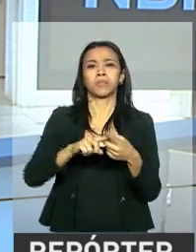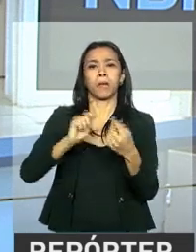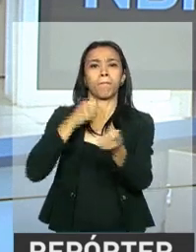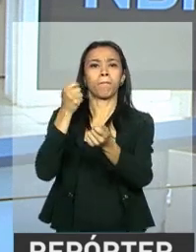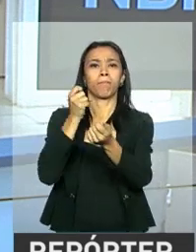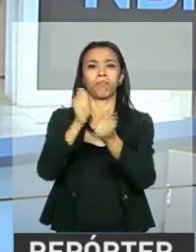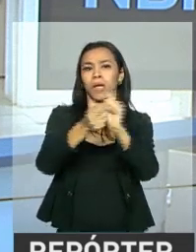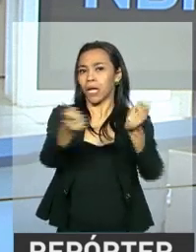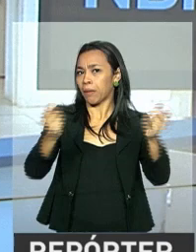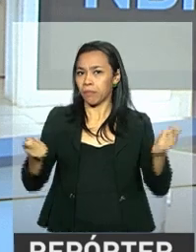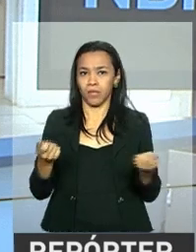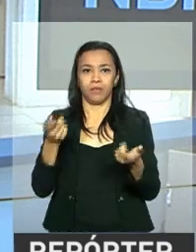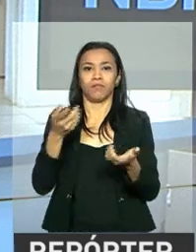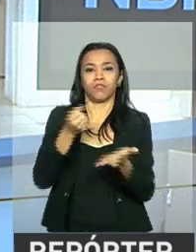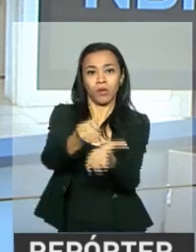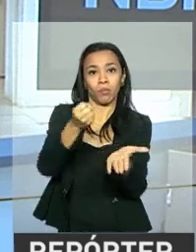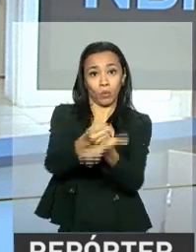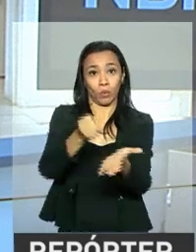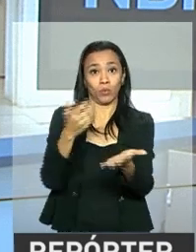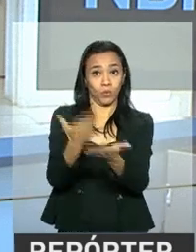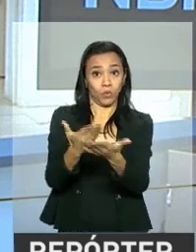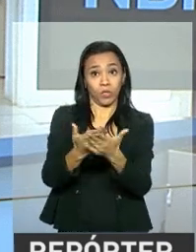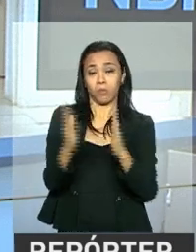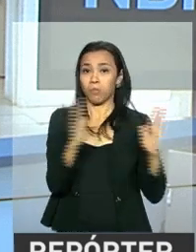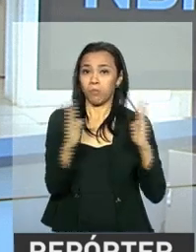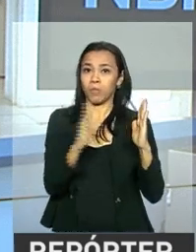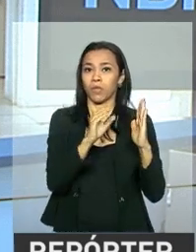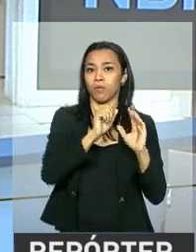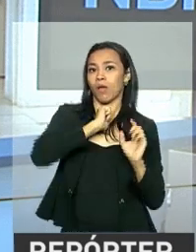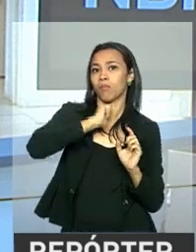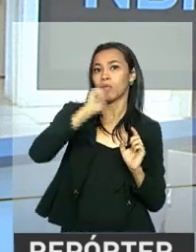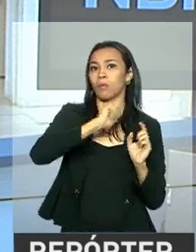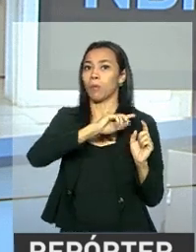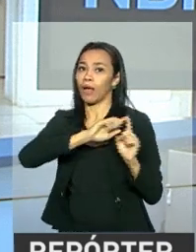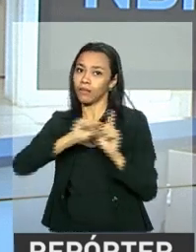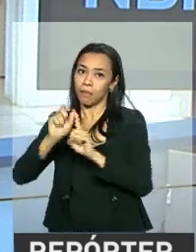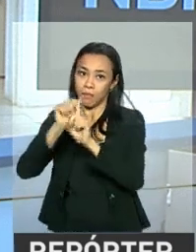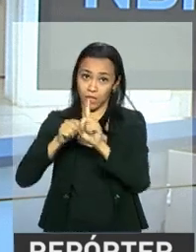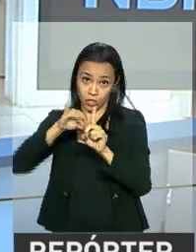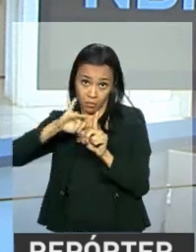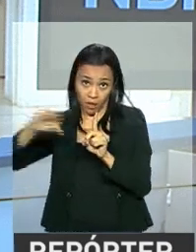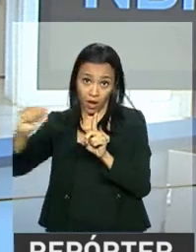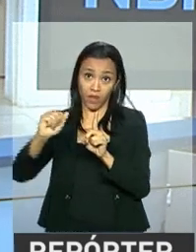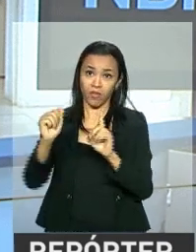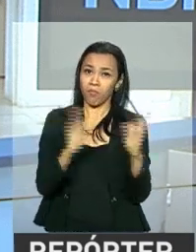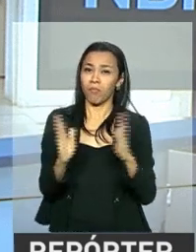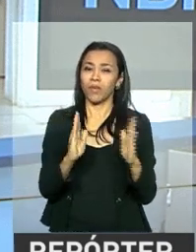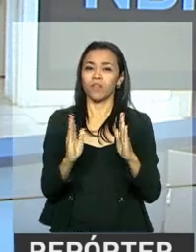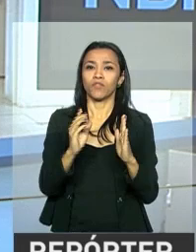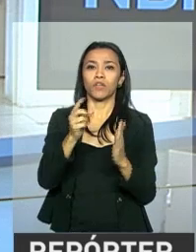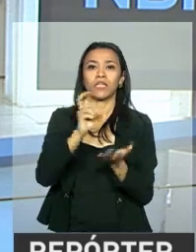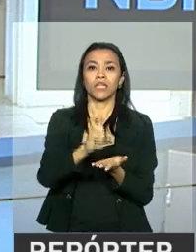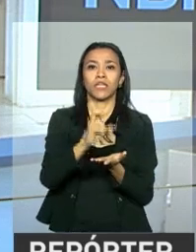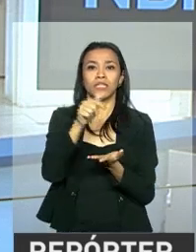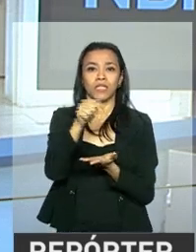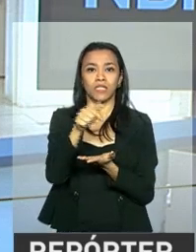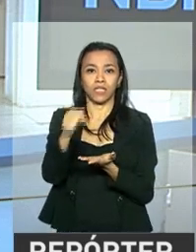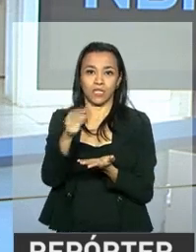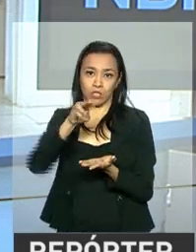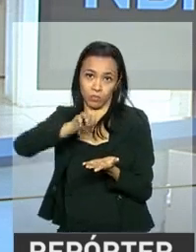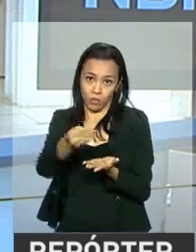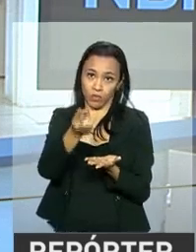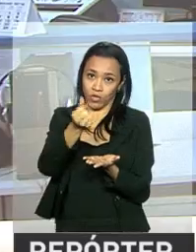de assistência estudantil entre Abril e maio a média mensal de Repasses foi de R 577